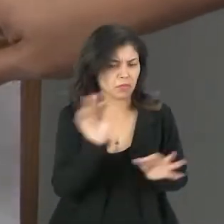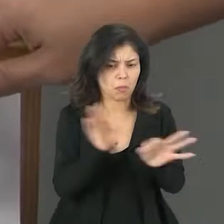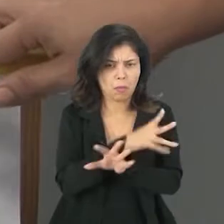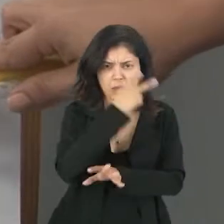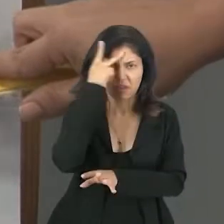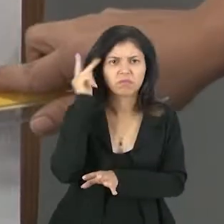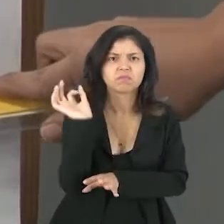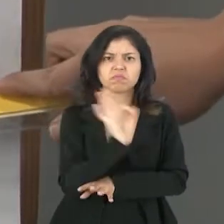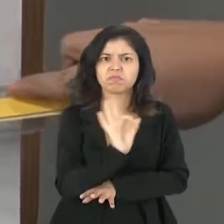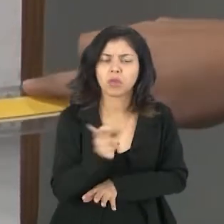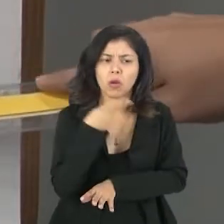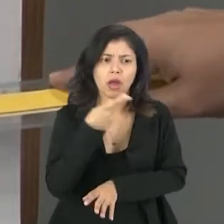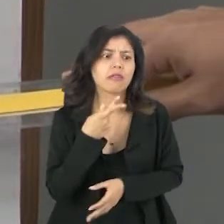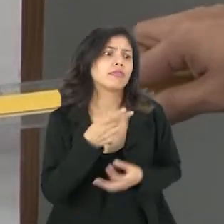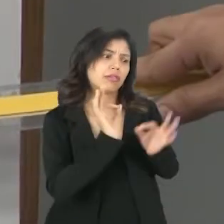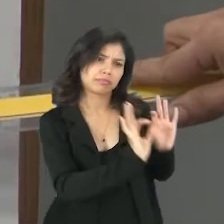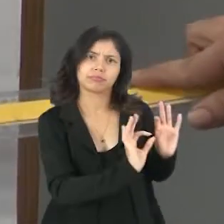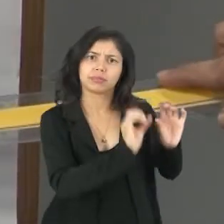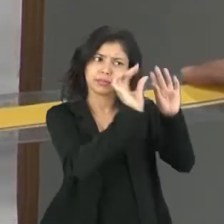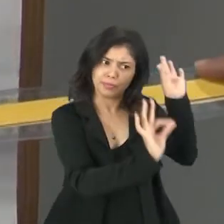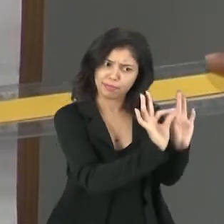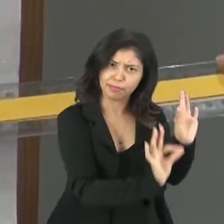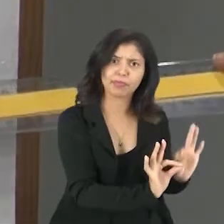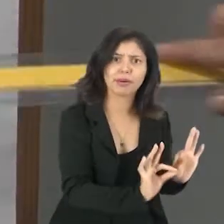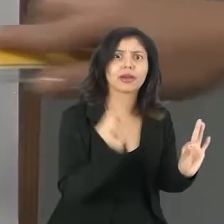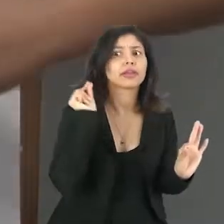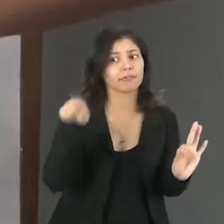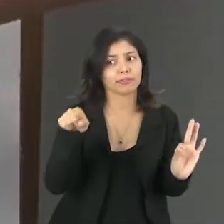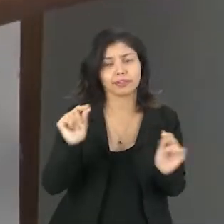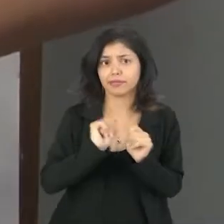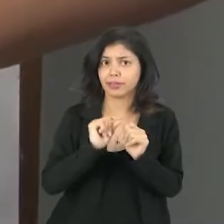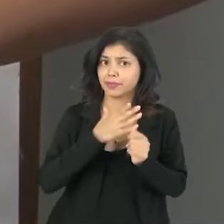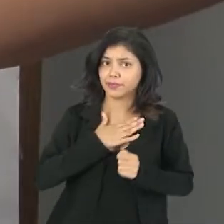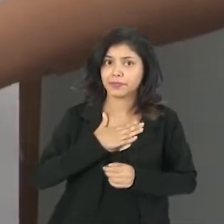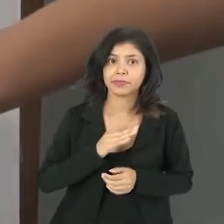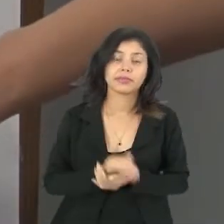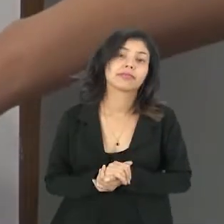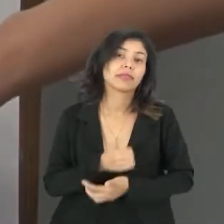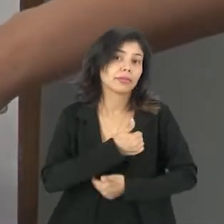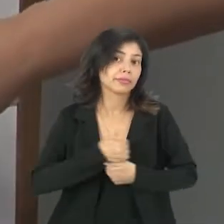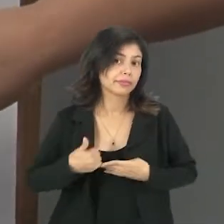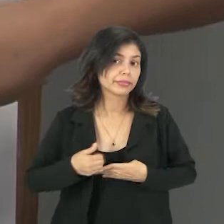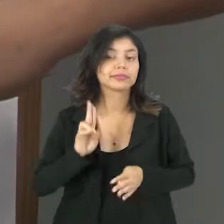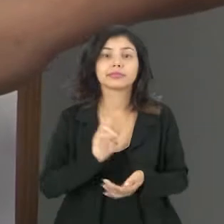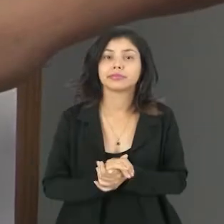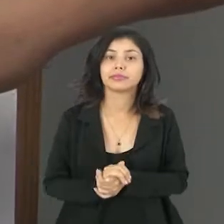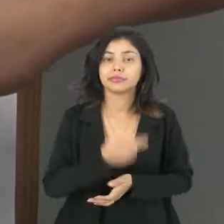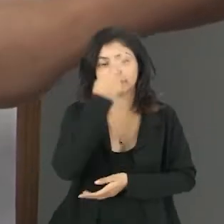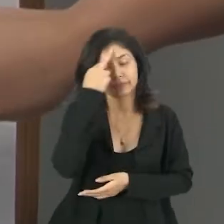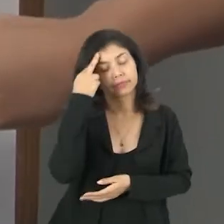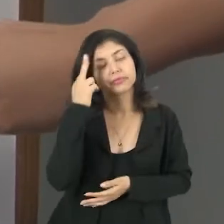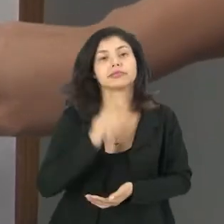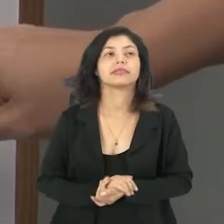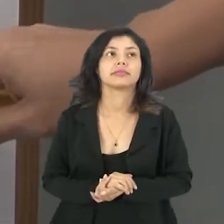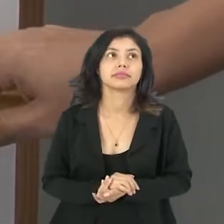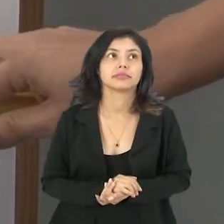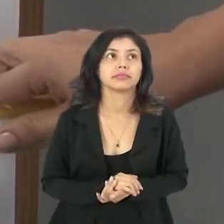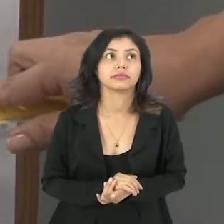nada com retrato que deles me fizeste moral da história para